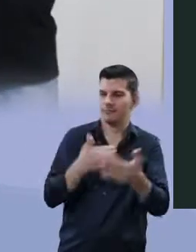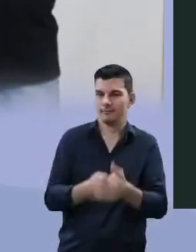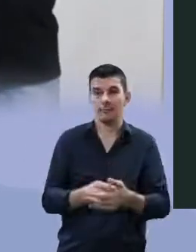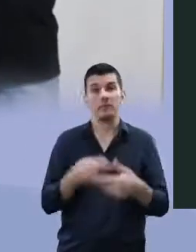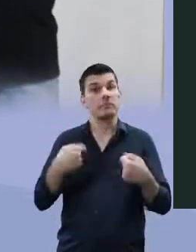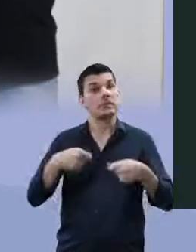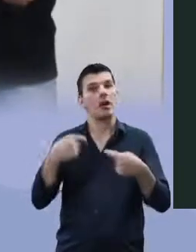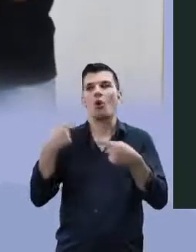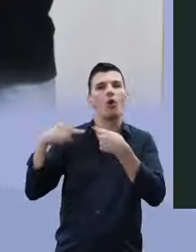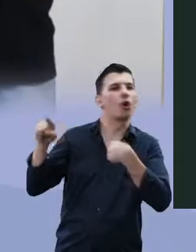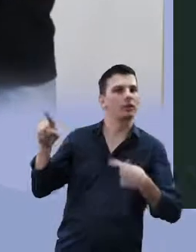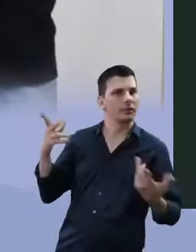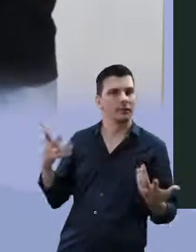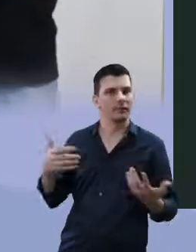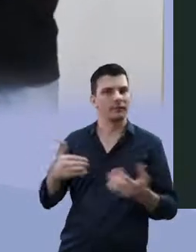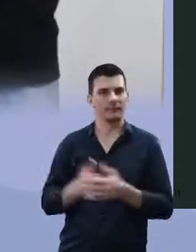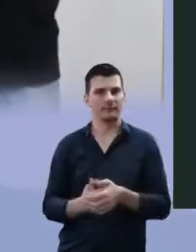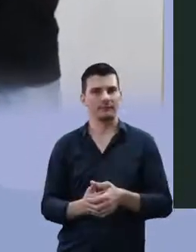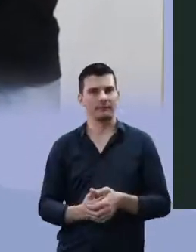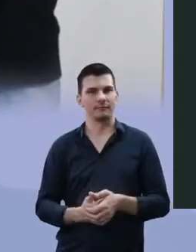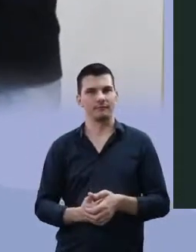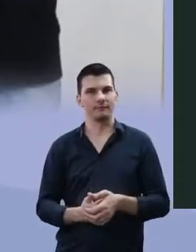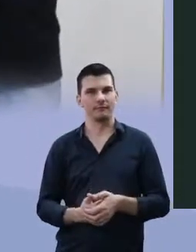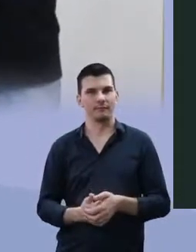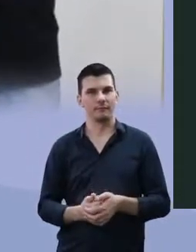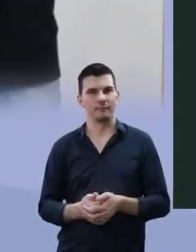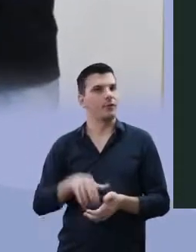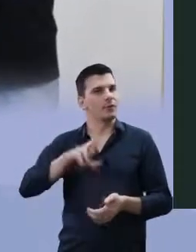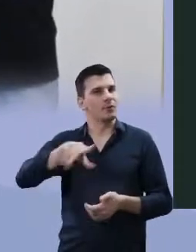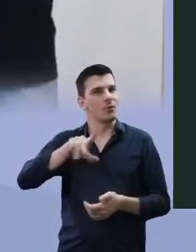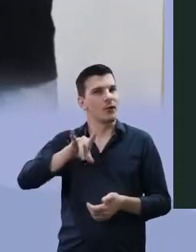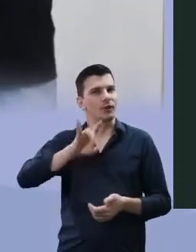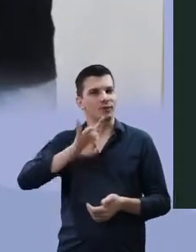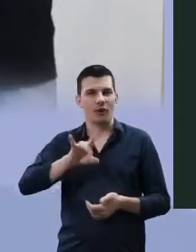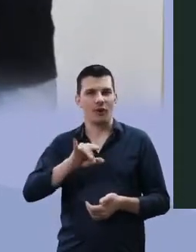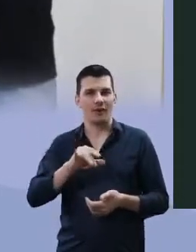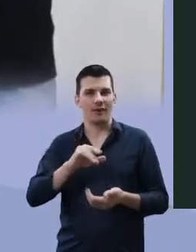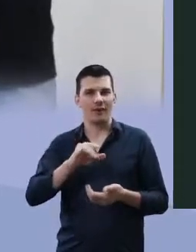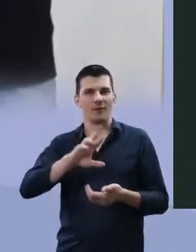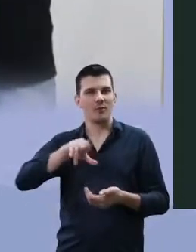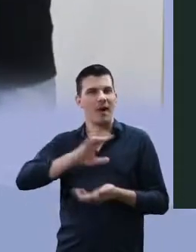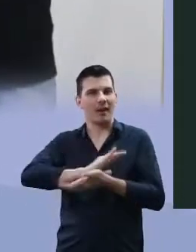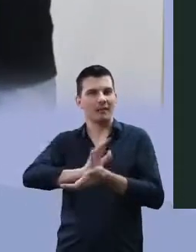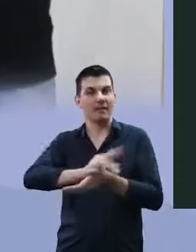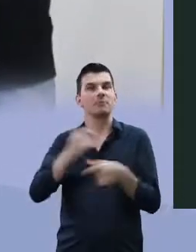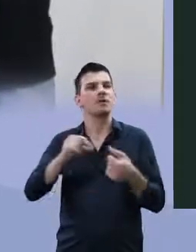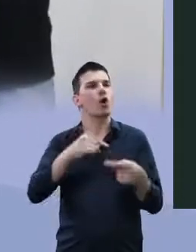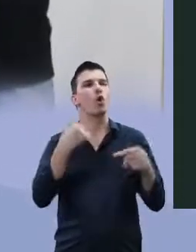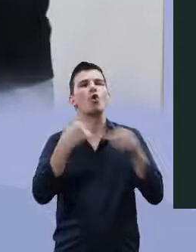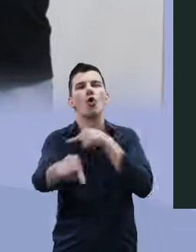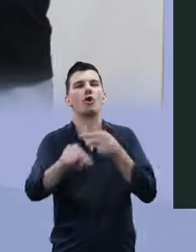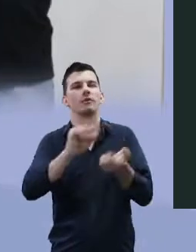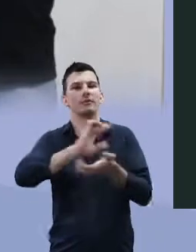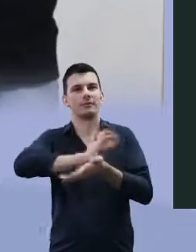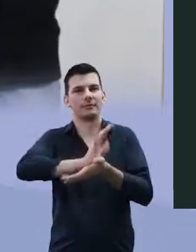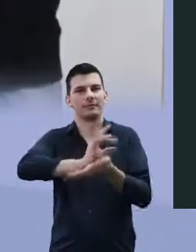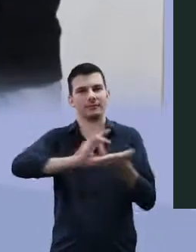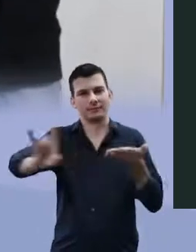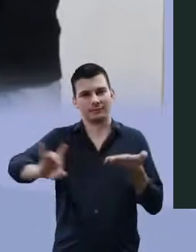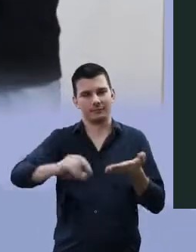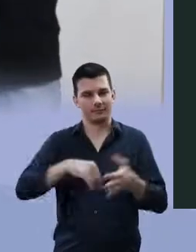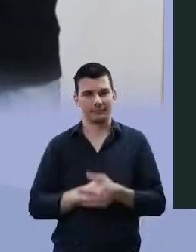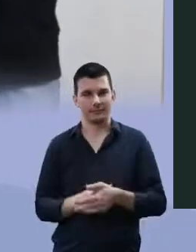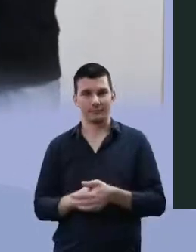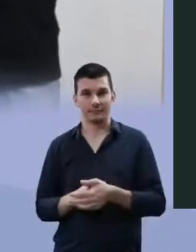sistematicamente. É isso que tem que ser combatido, né? Como dizem, não basta não ser não racista, tem que ser